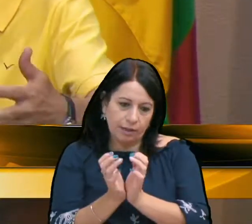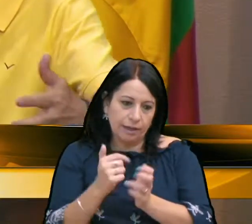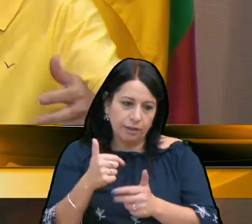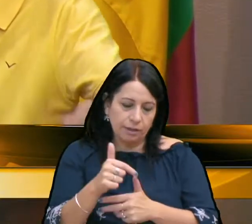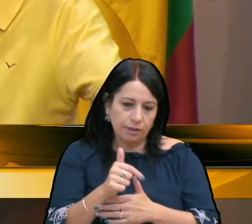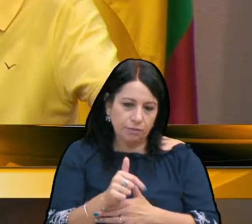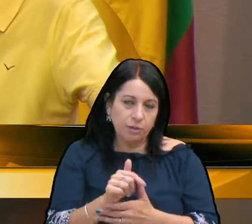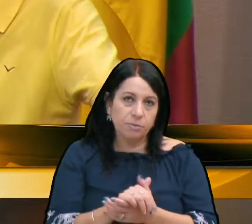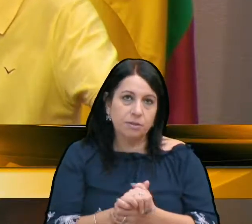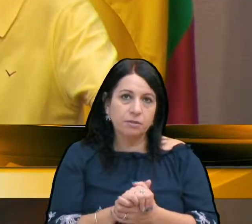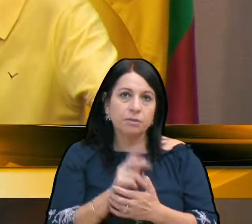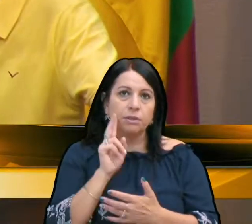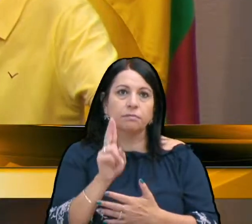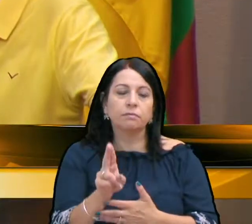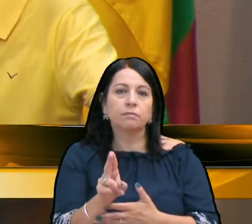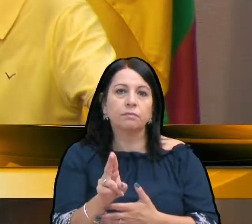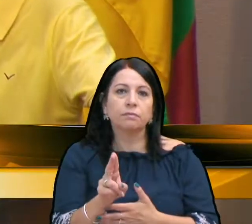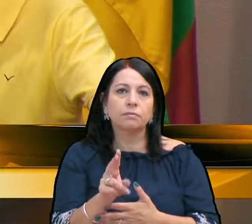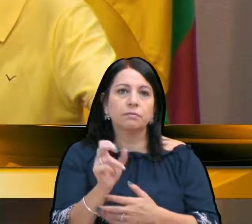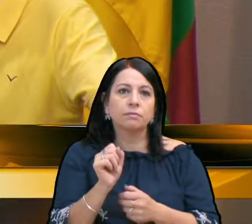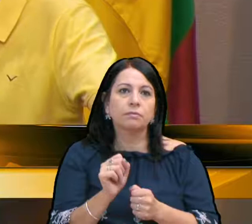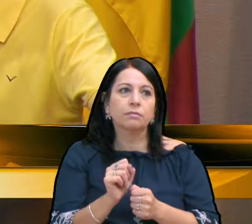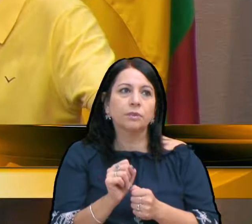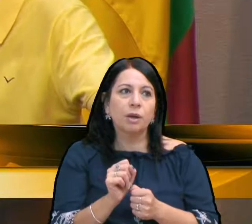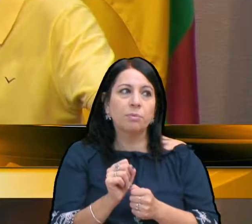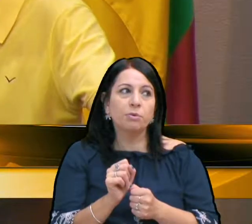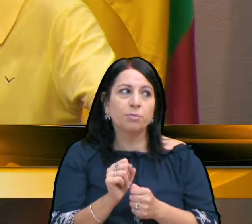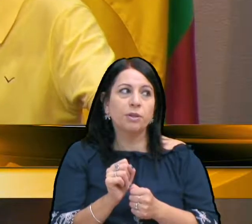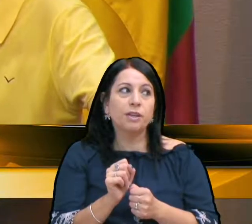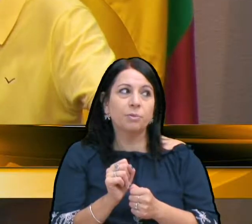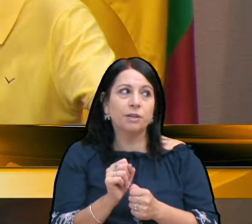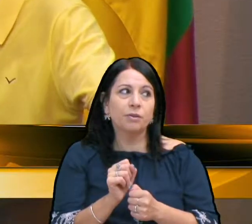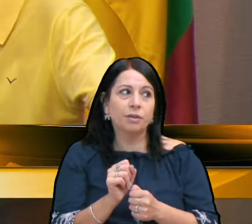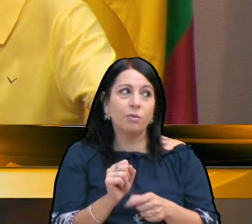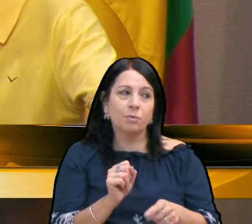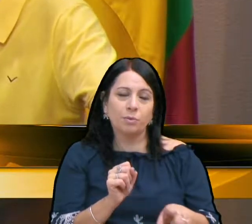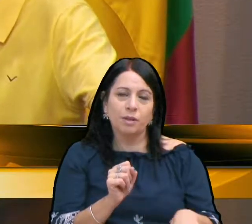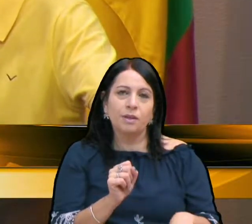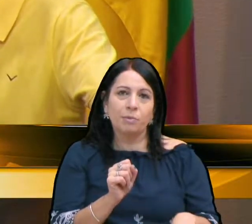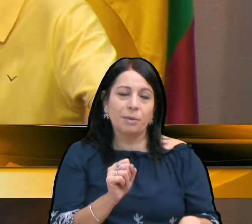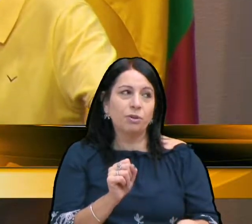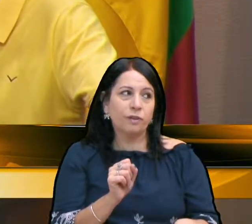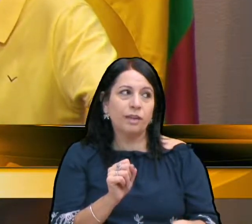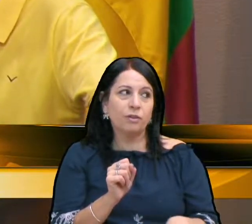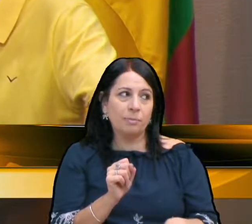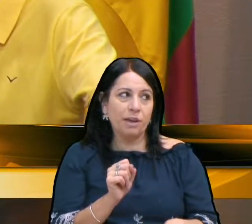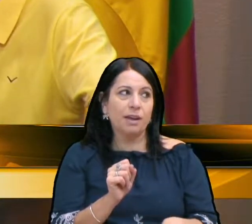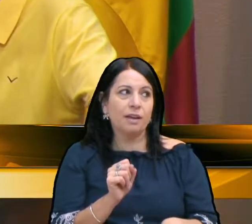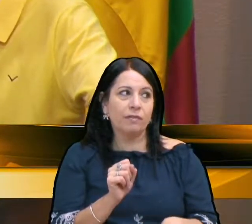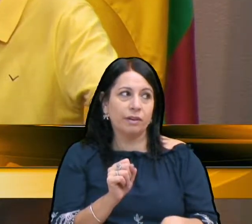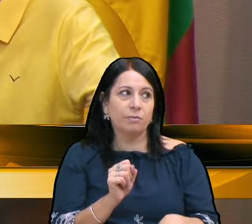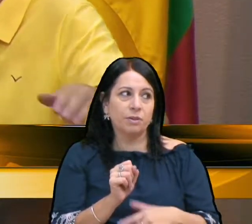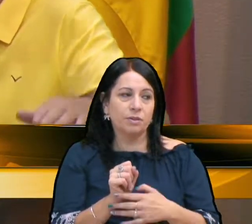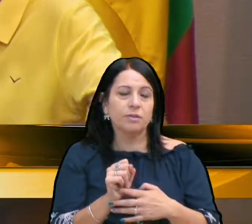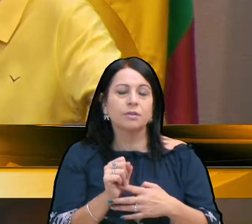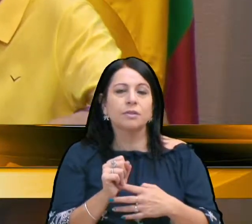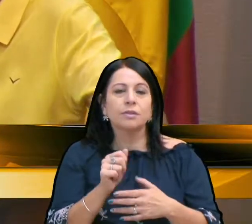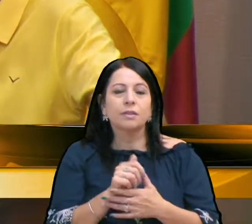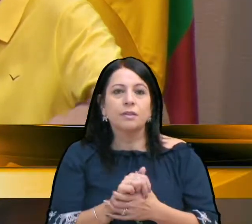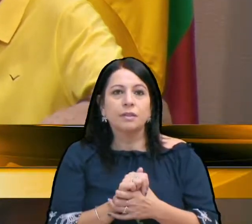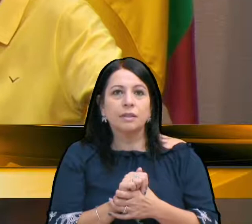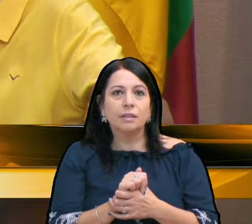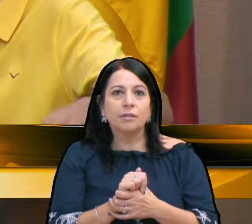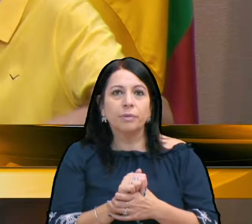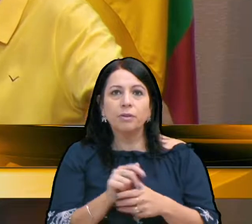dar suporte para ela realizar a Festa da Uva. Eu falo de secretária de Turismo e secretária da Cultura, que há